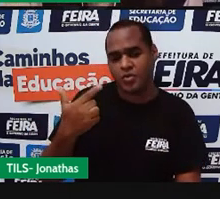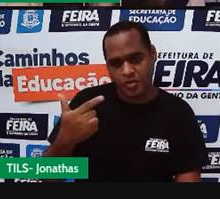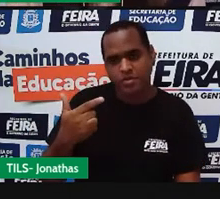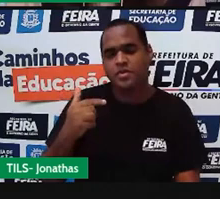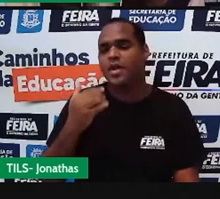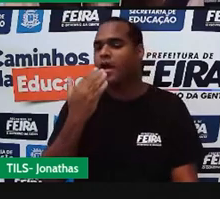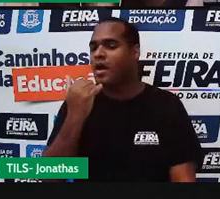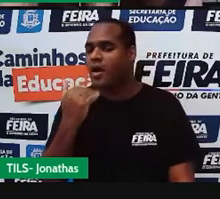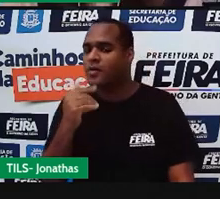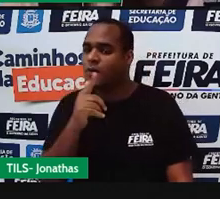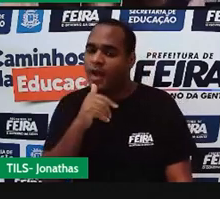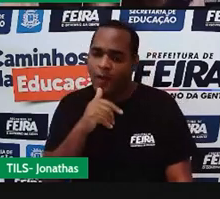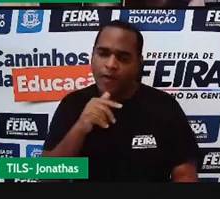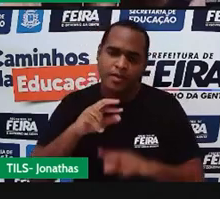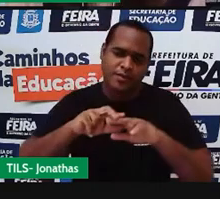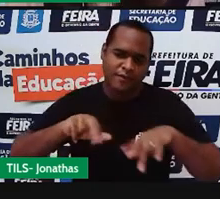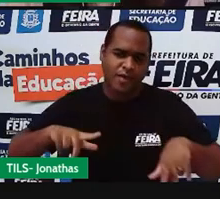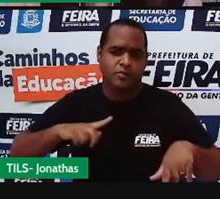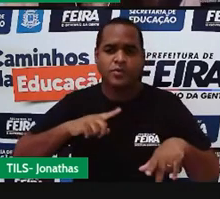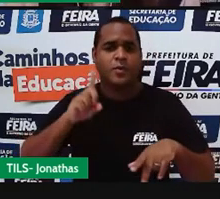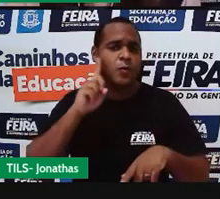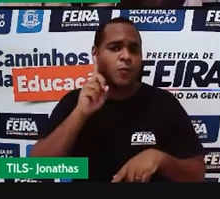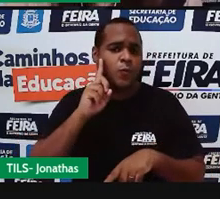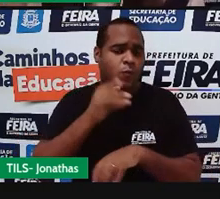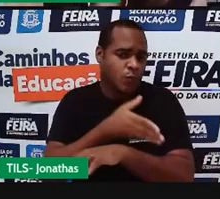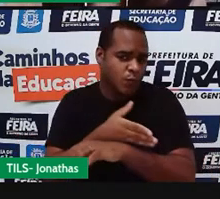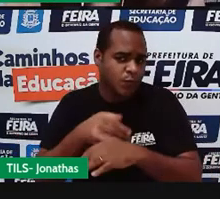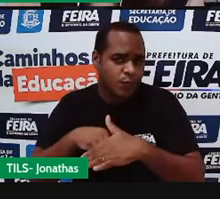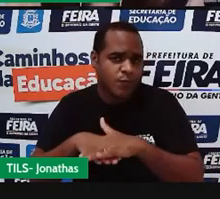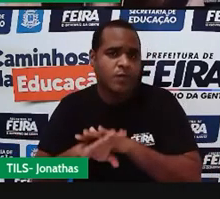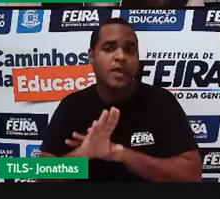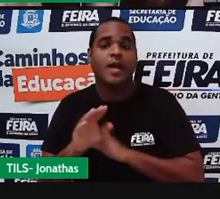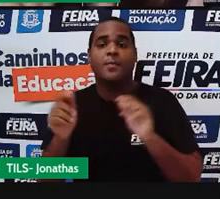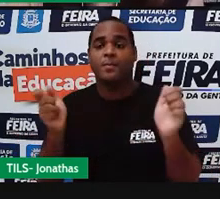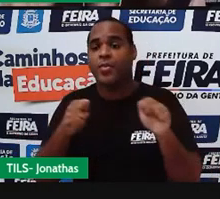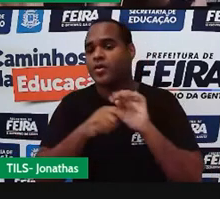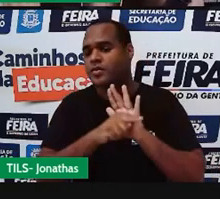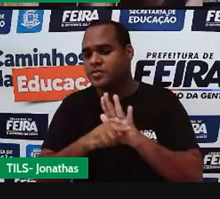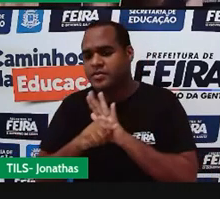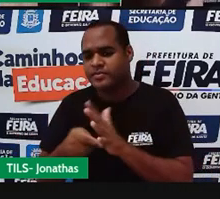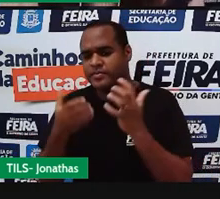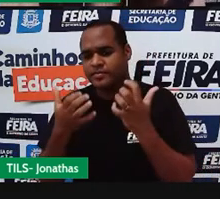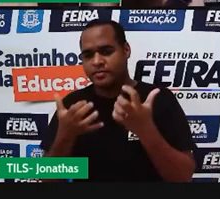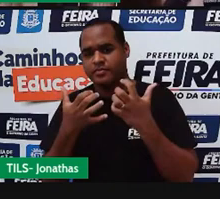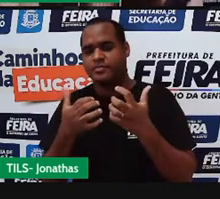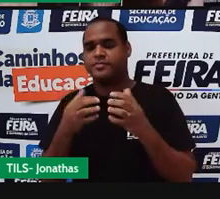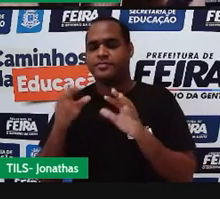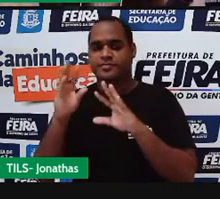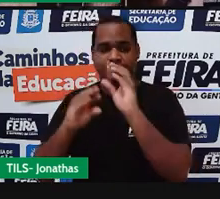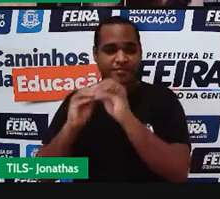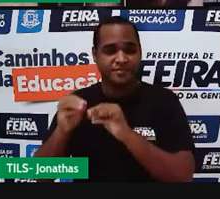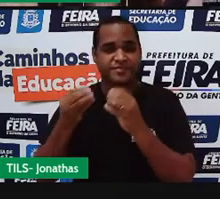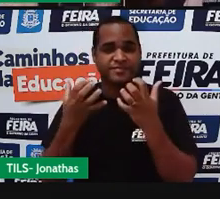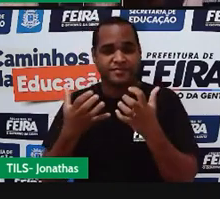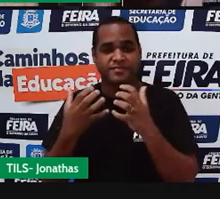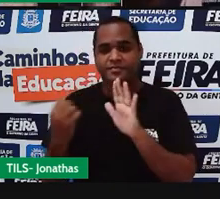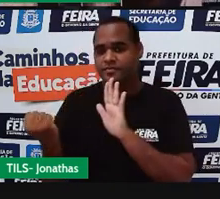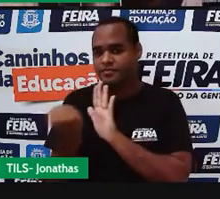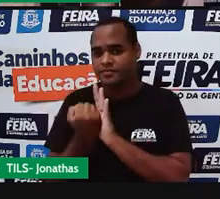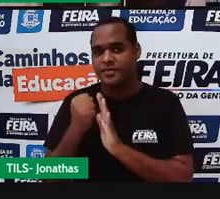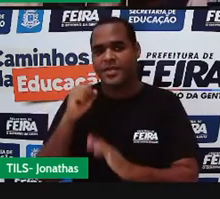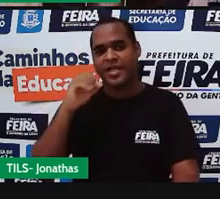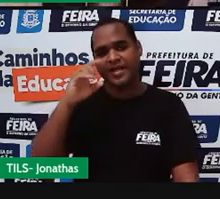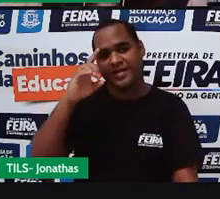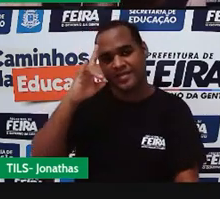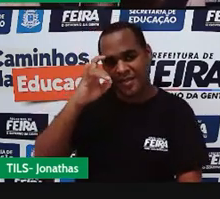consumo de água alguma prática que vocês adotarem aí que vai ajudar o meio ambiente eu quero que vocês registem mar que a gente aqui nas